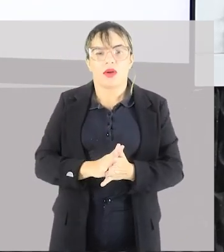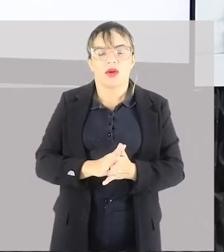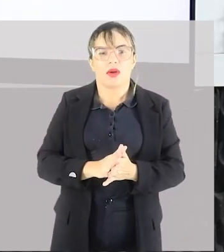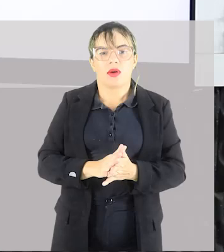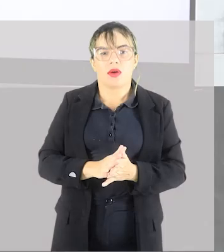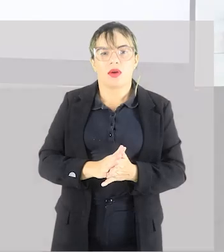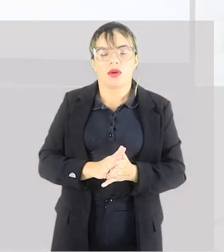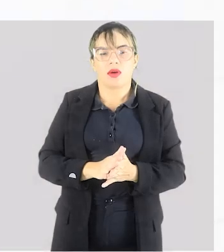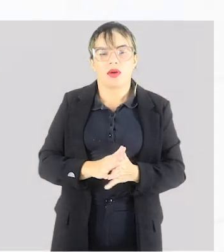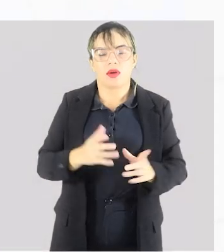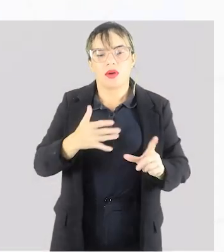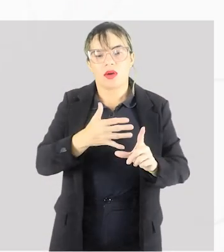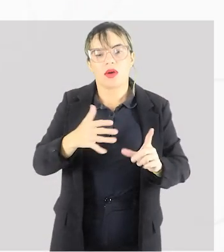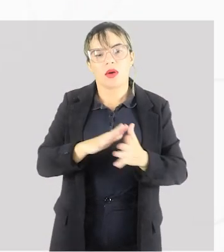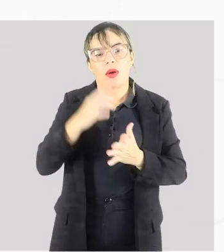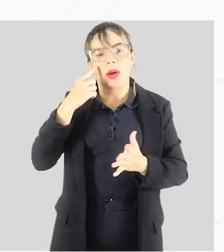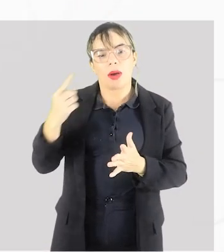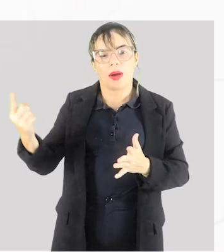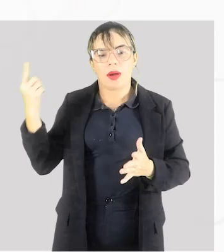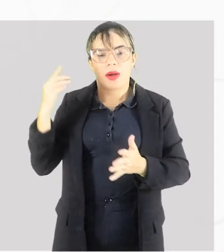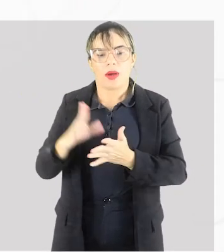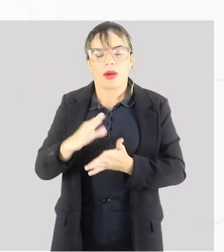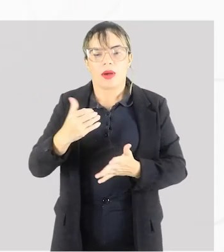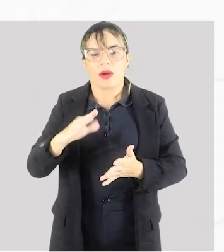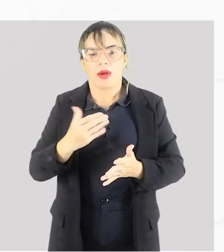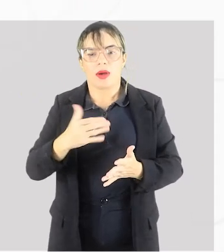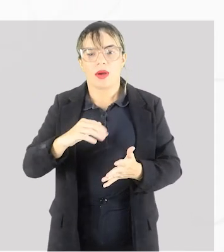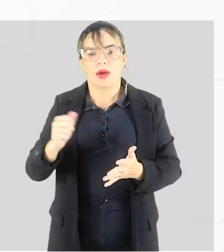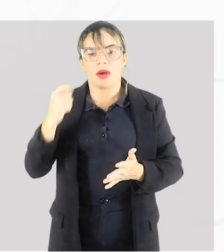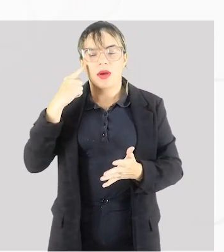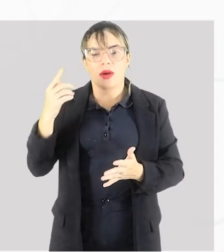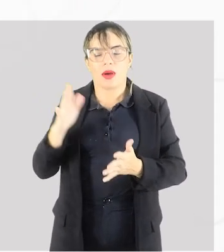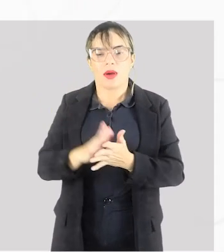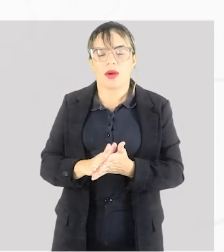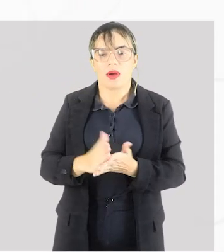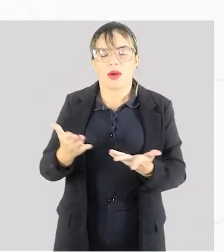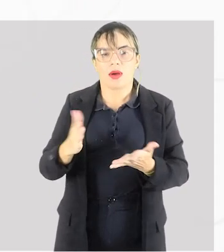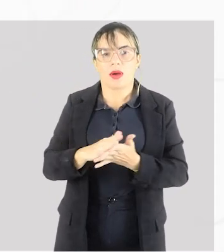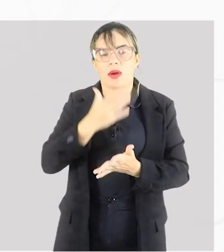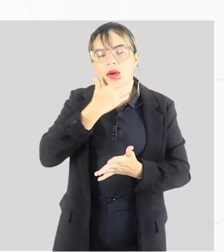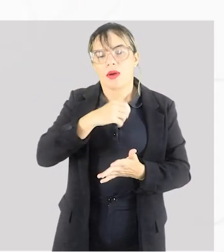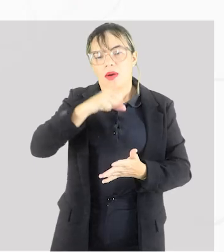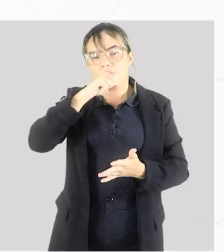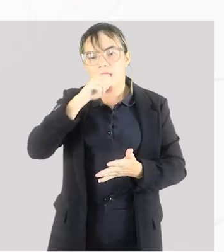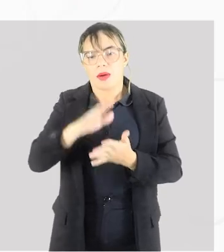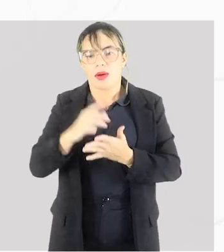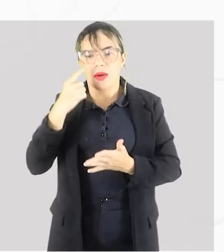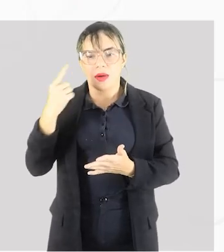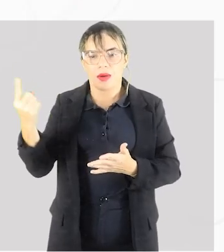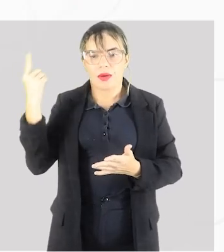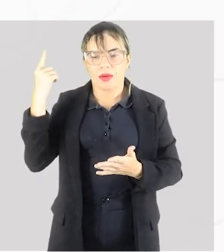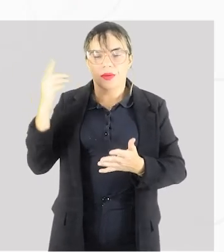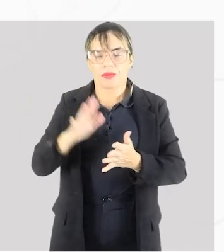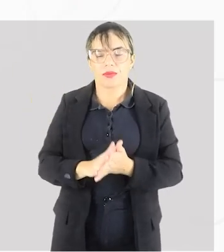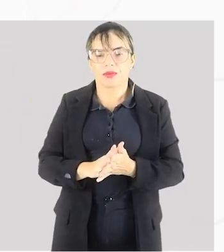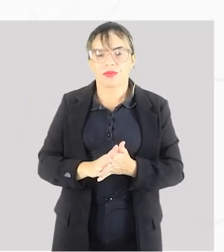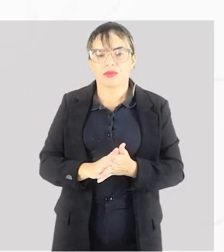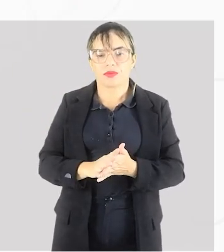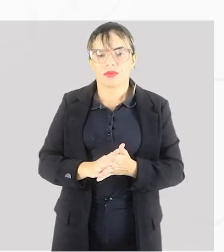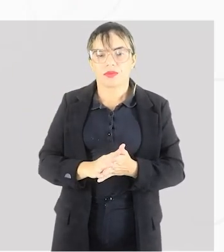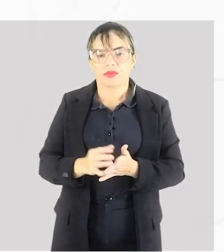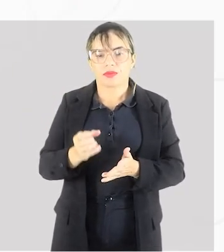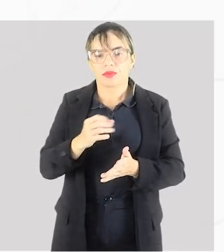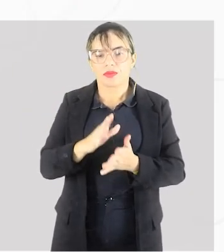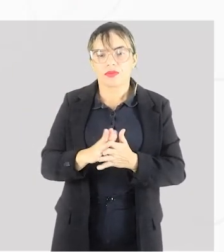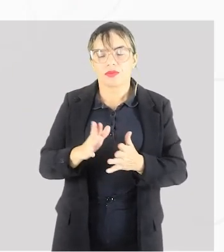streaming. A Coca-Cola do Andy Warhol, que é o pai da pop art, né, o papa da pop art, que ele é chamado. A busca de